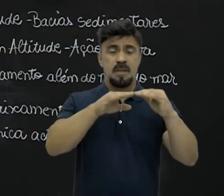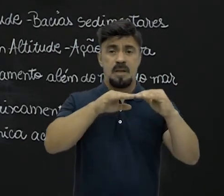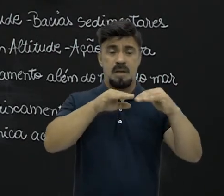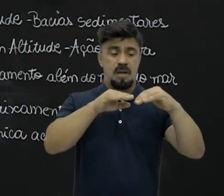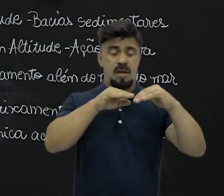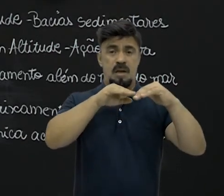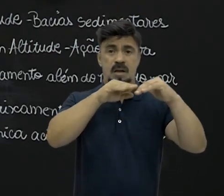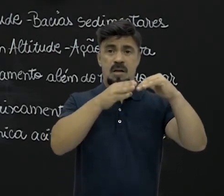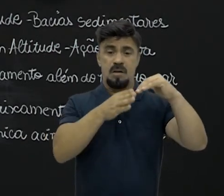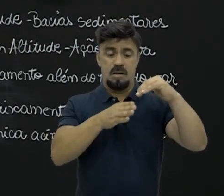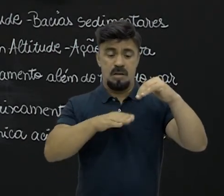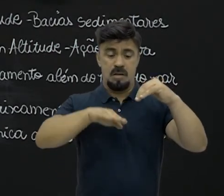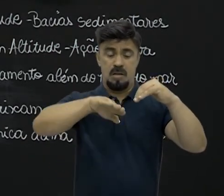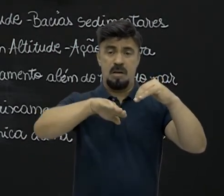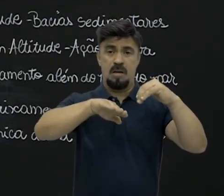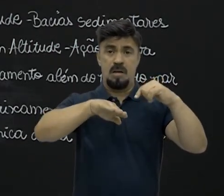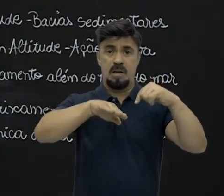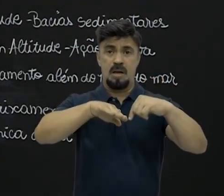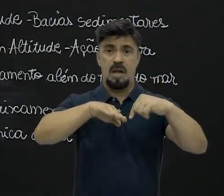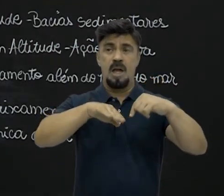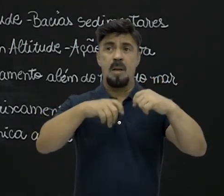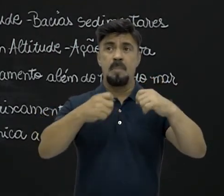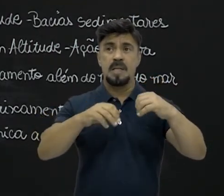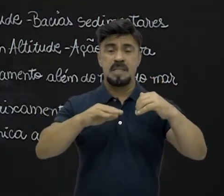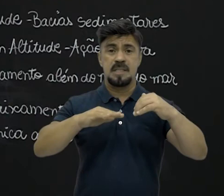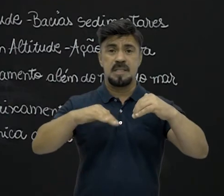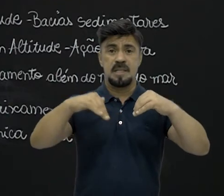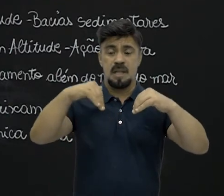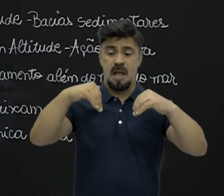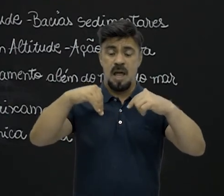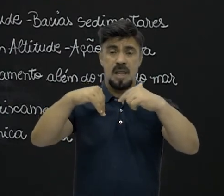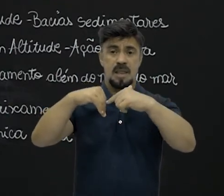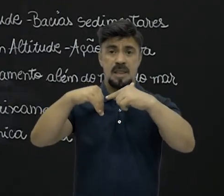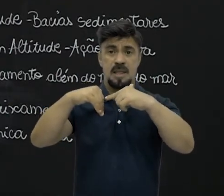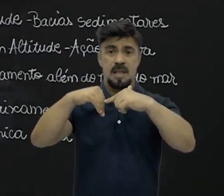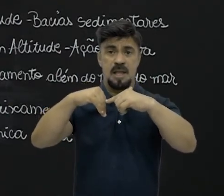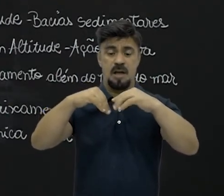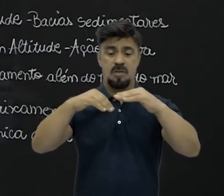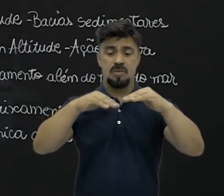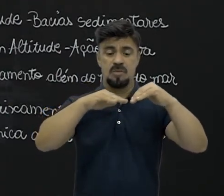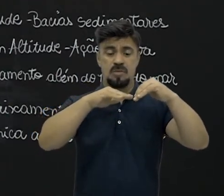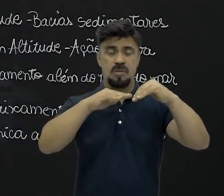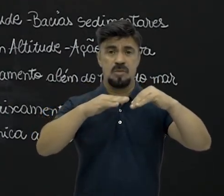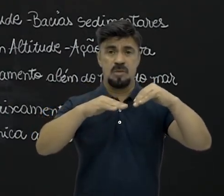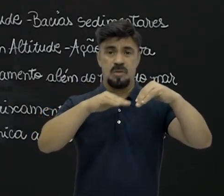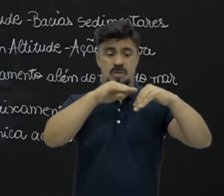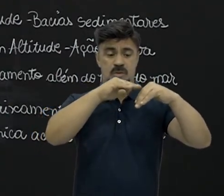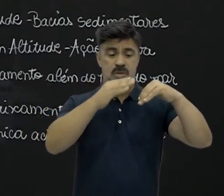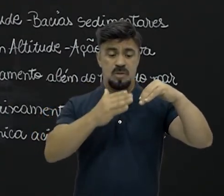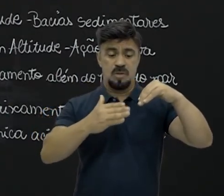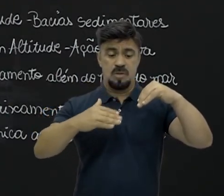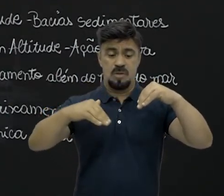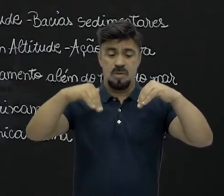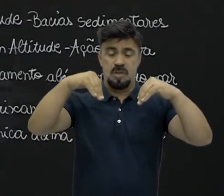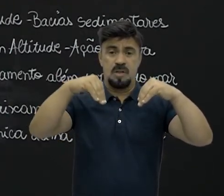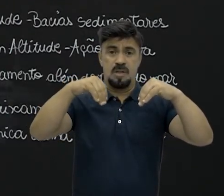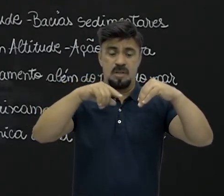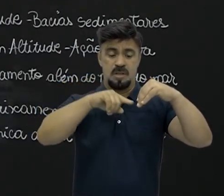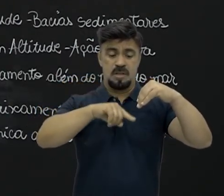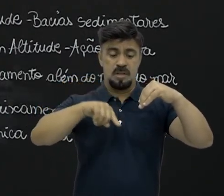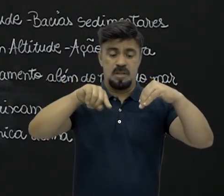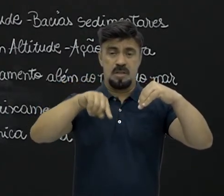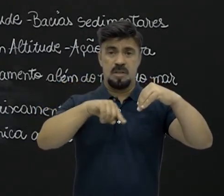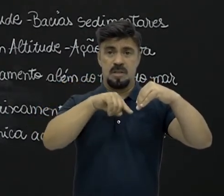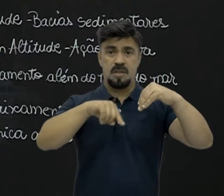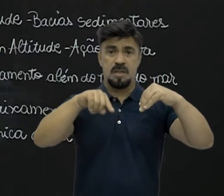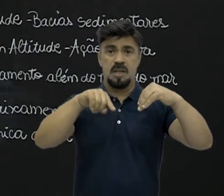relativa, ela precisa ter do lado um planalto. Por isso que ela é o rebaixamento de um planalto. Tem o planalto, tem a depressão